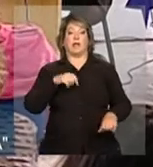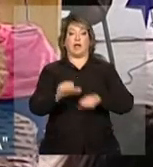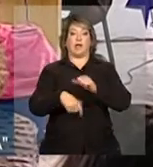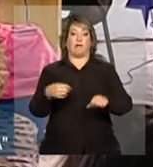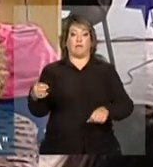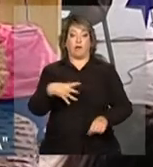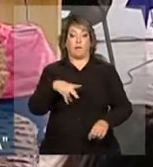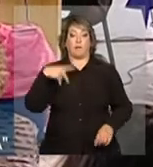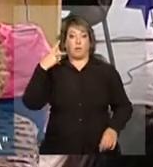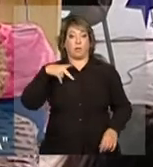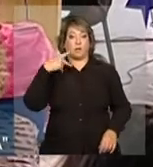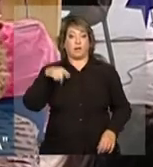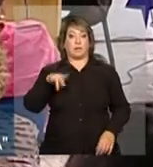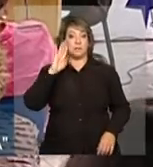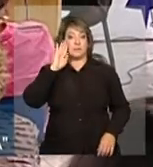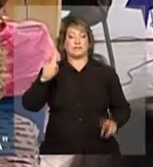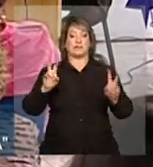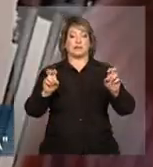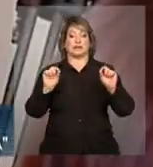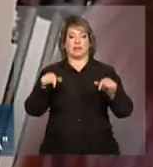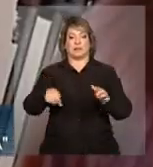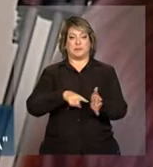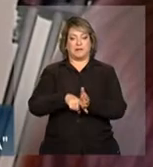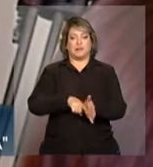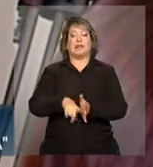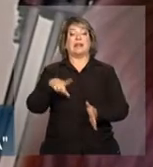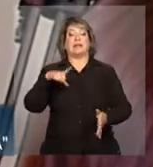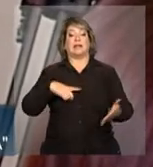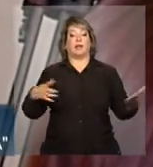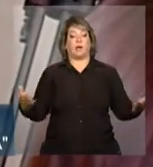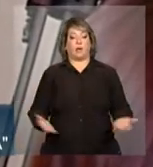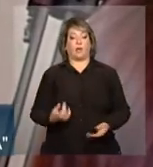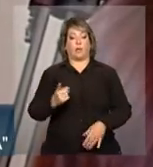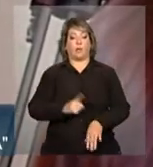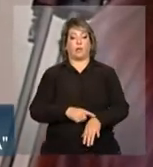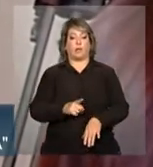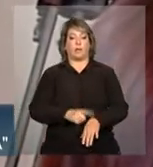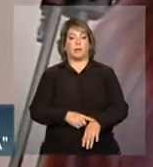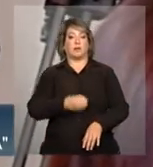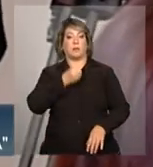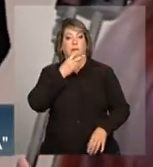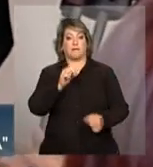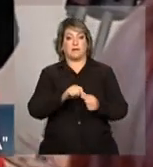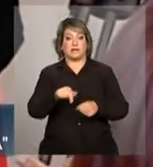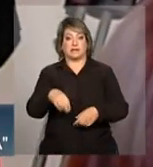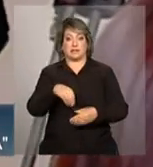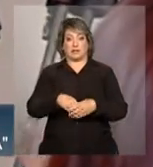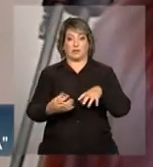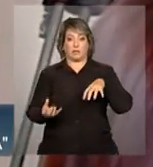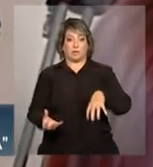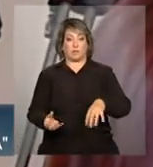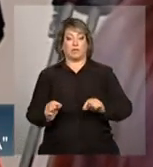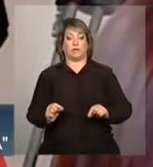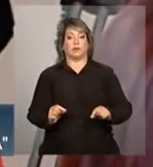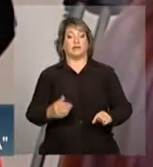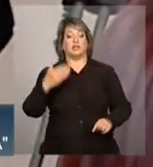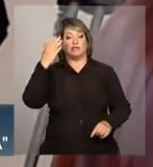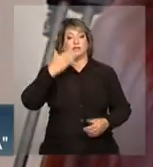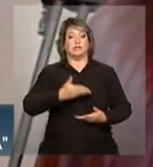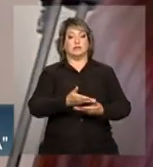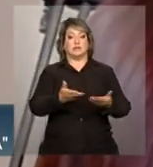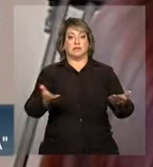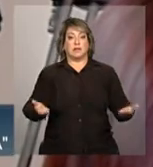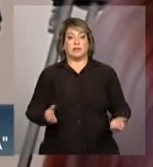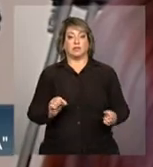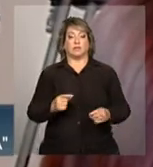um dos principais temas dessa pesquisa, há hoje um momento favorável para se fazer isso no Congresso? E, diante da